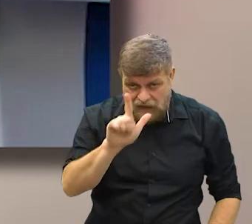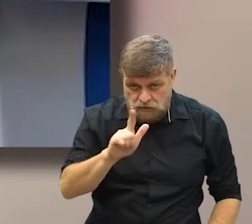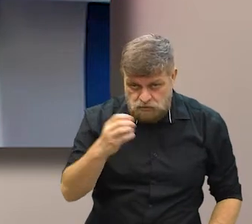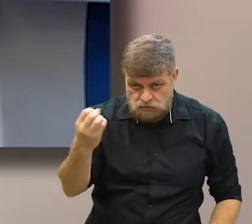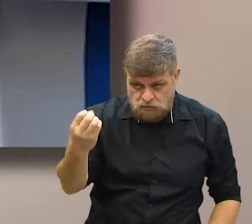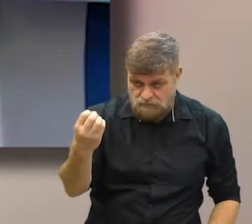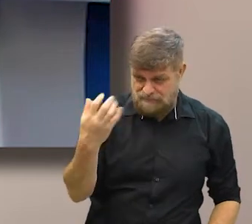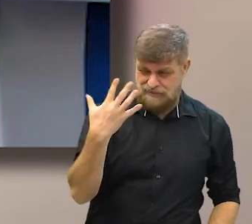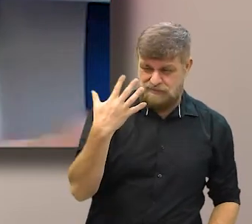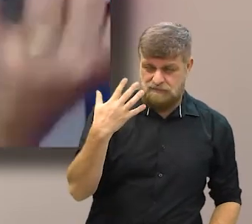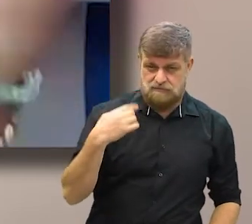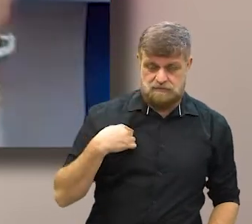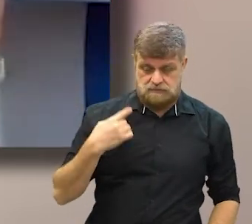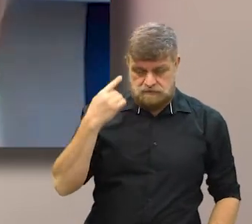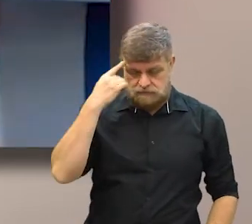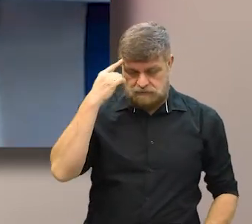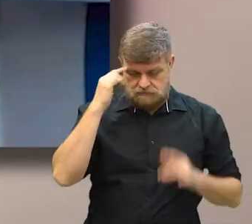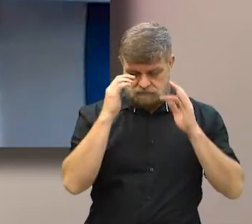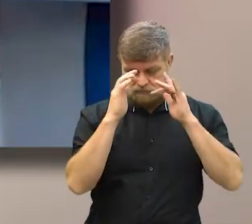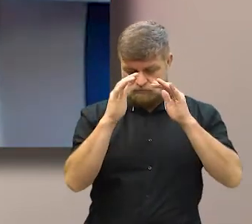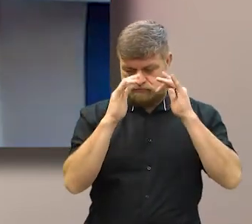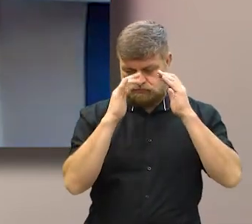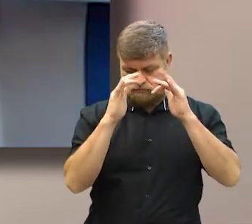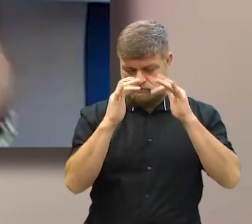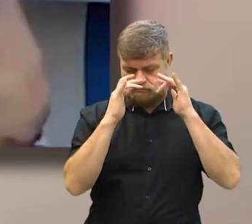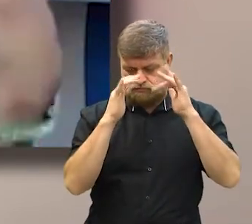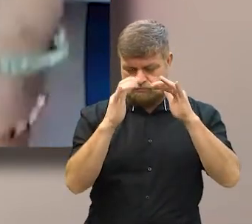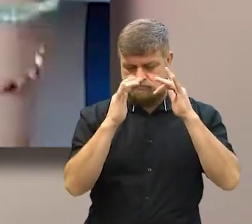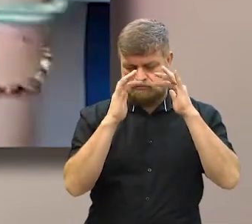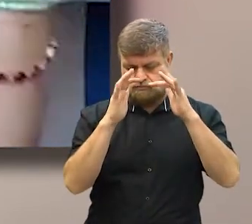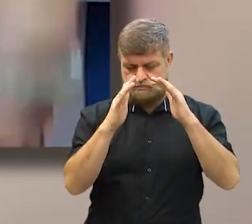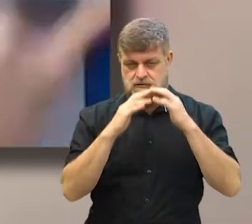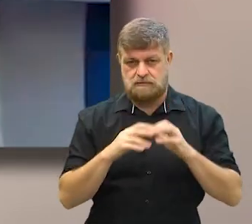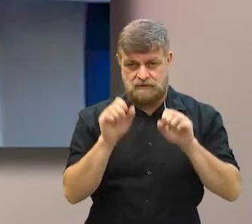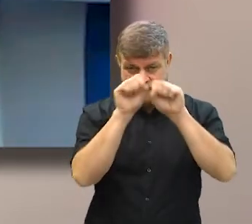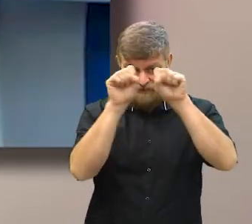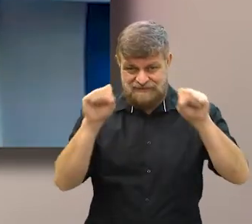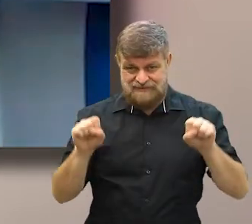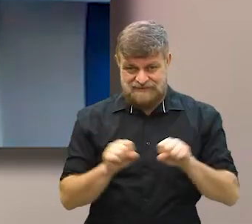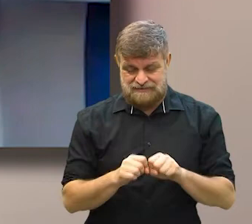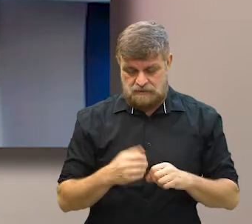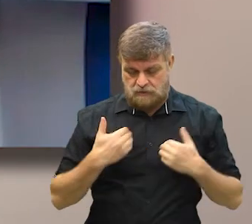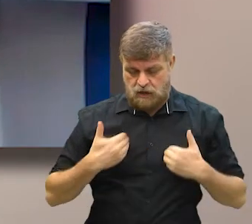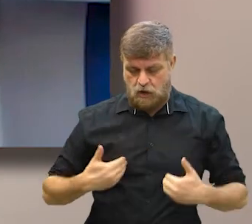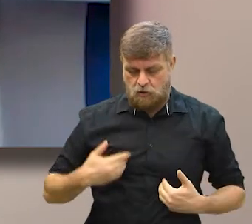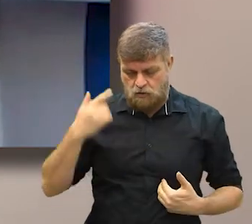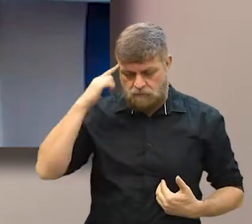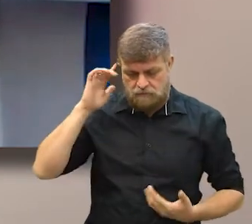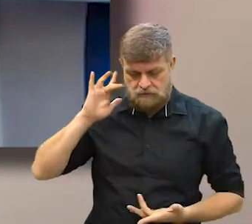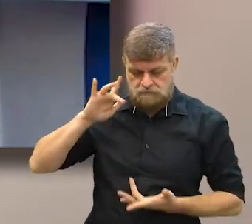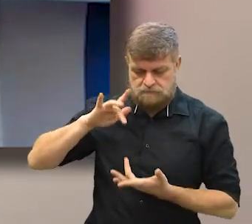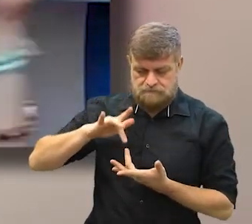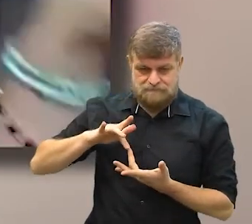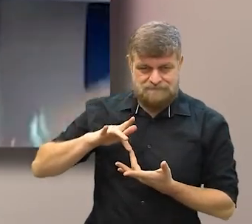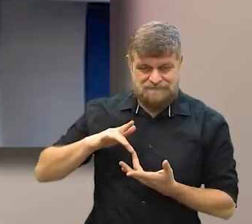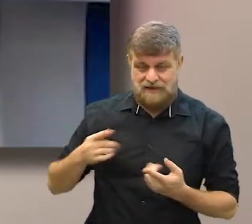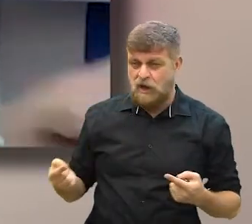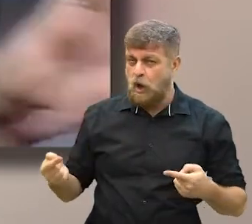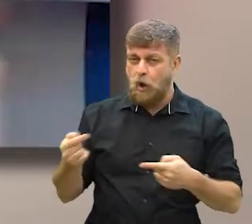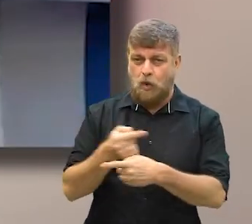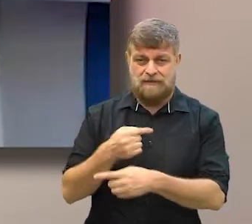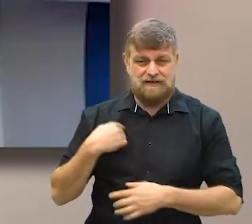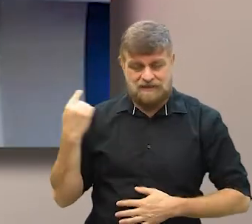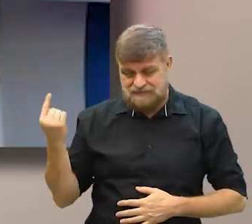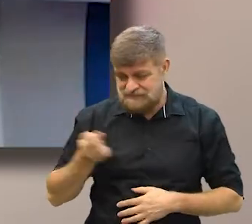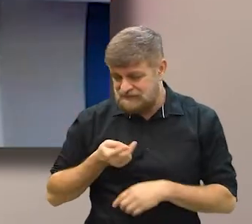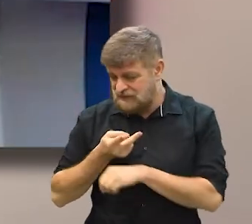azul que isso estimula o teu sistema corpo-mente. Ou seja, é o contrário do